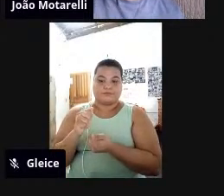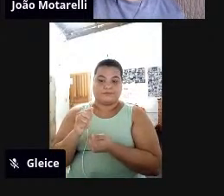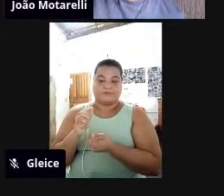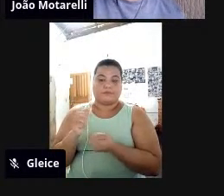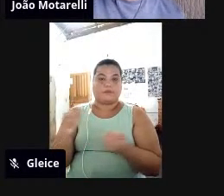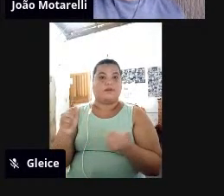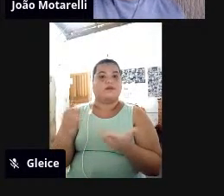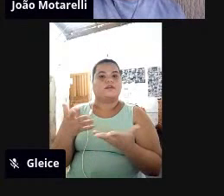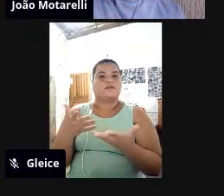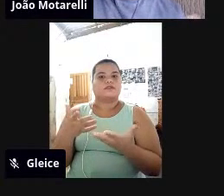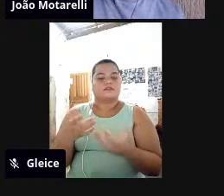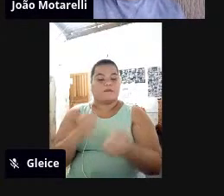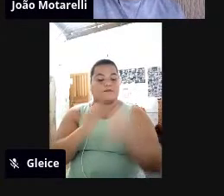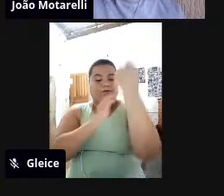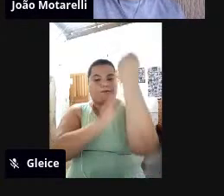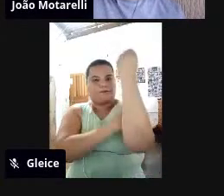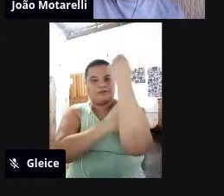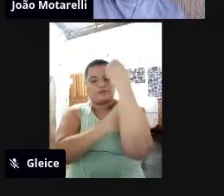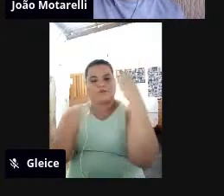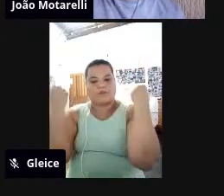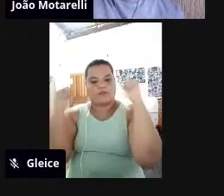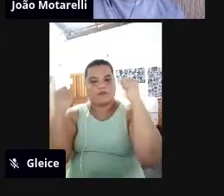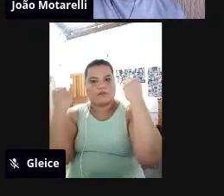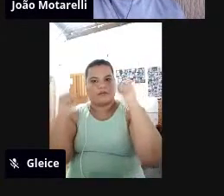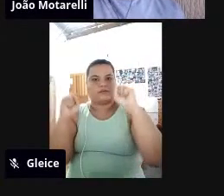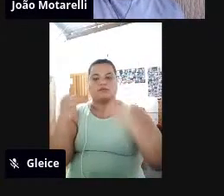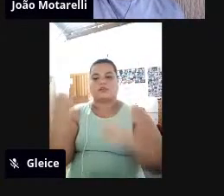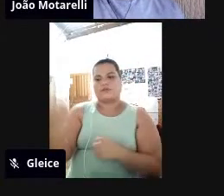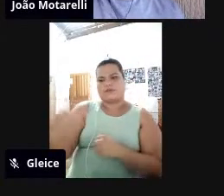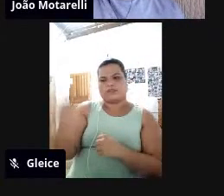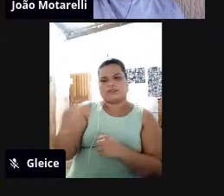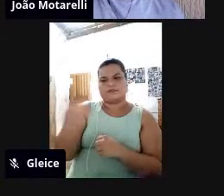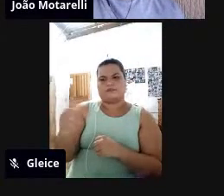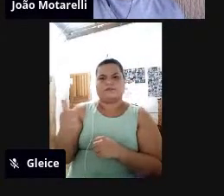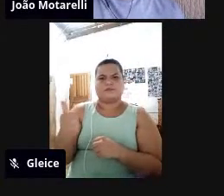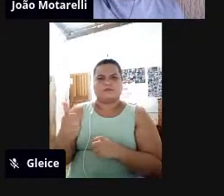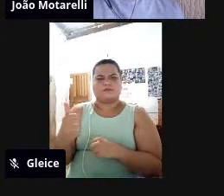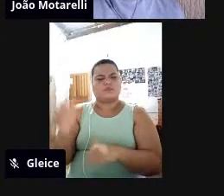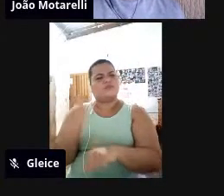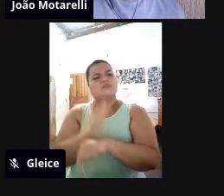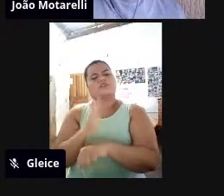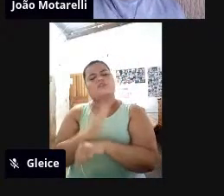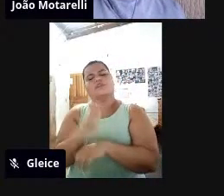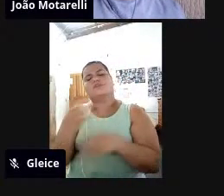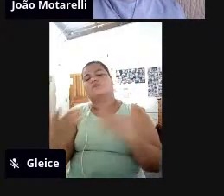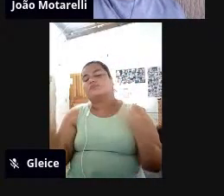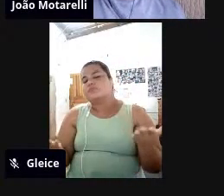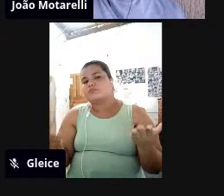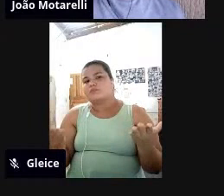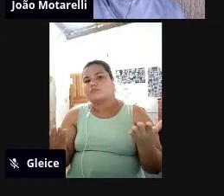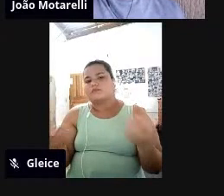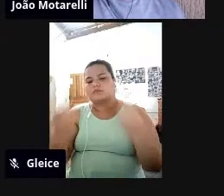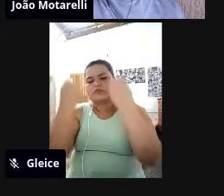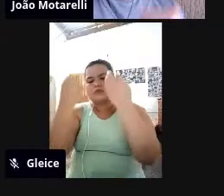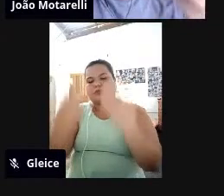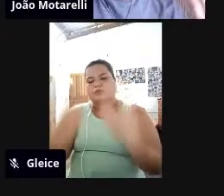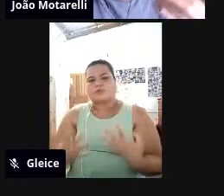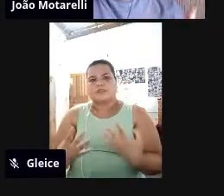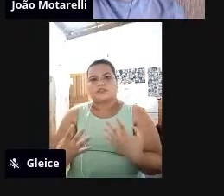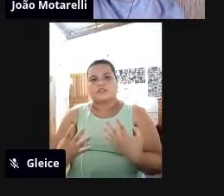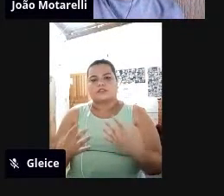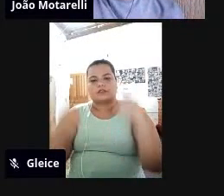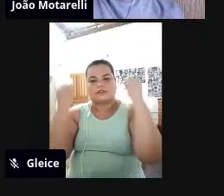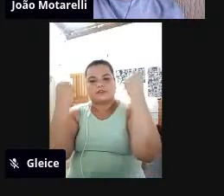exemplo, a musculação, a gente pode avaliar a força. Olha, como que está seu treinamento? Bom, me fala dessa série de exercícios. Você